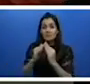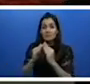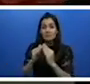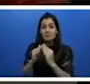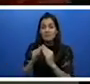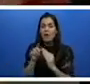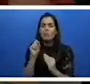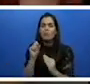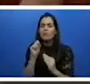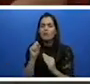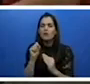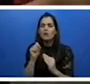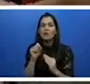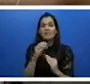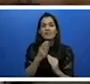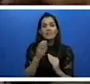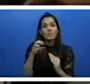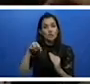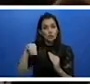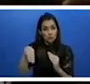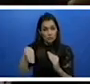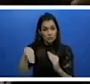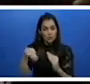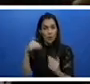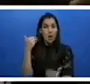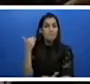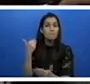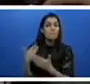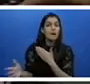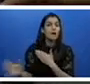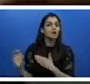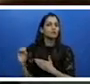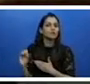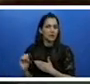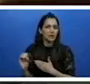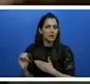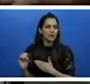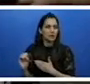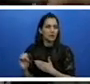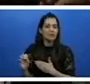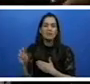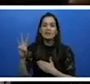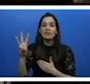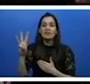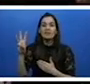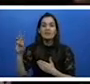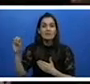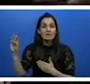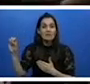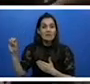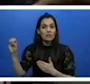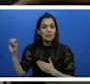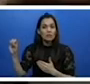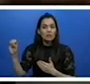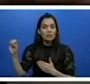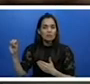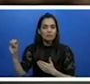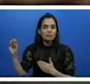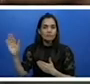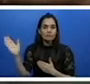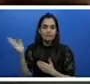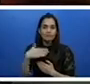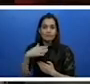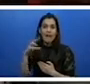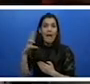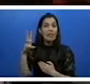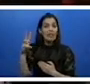volto uma casinha, eu perco um zero. Era 300, virou 30. A reta